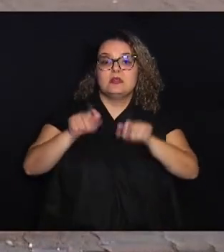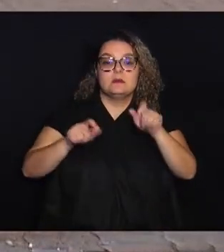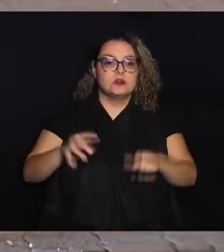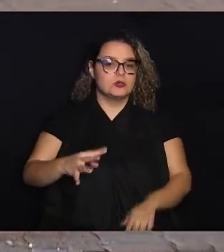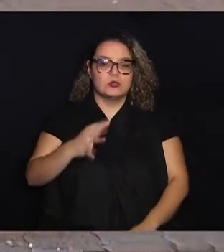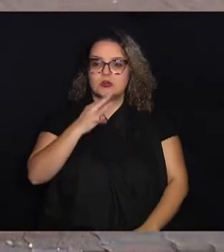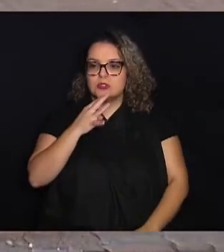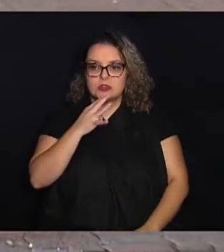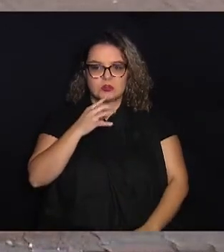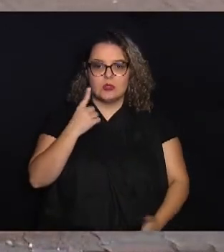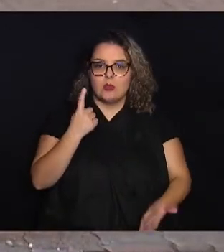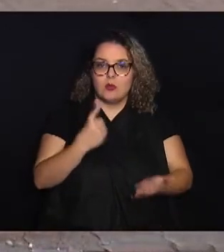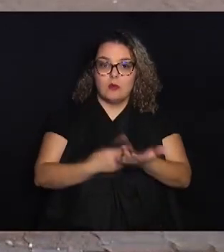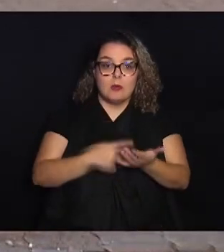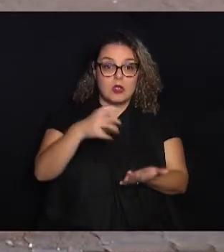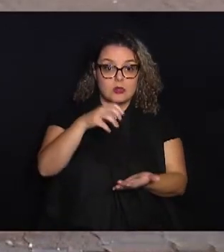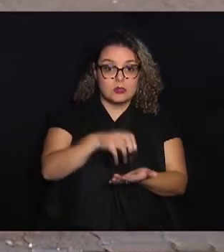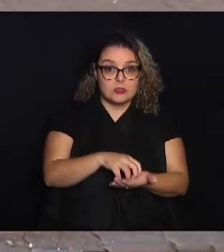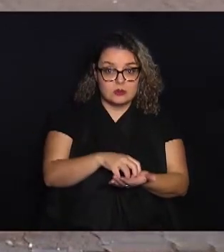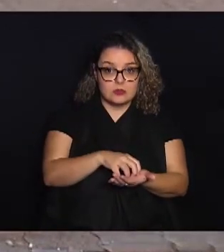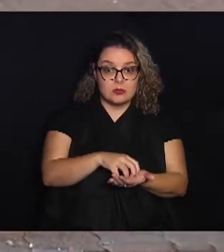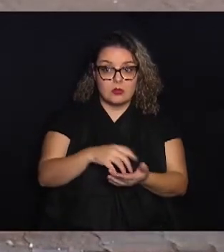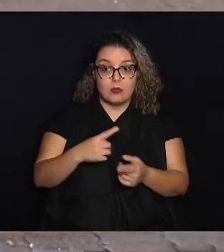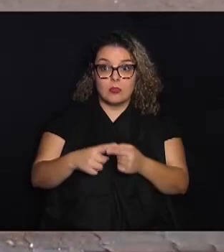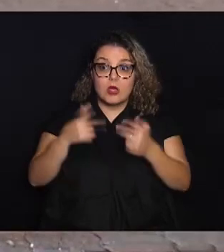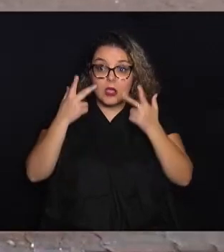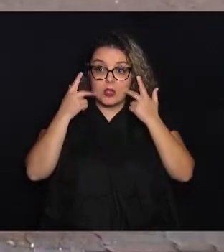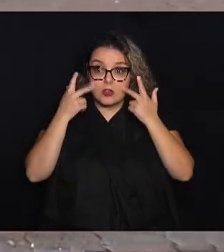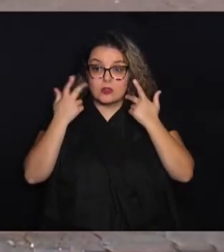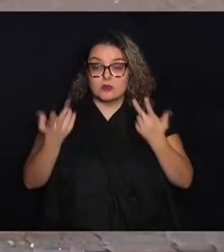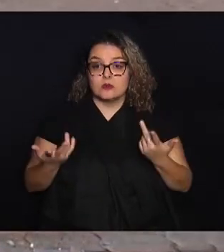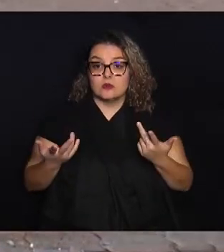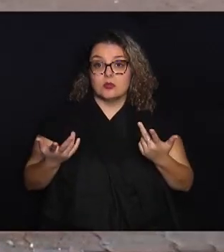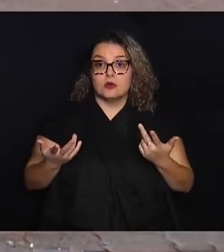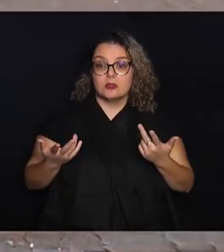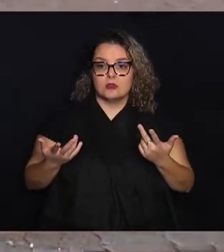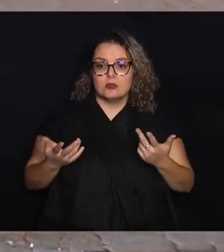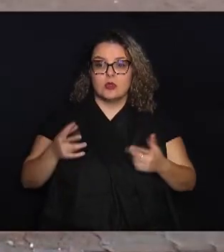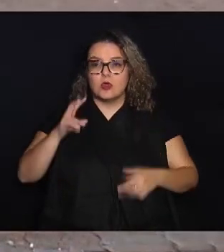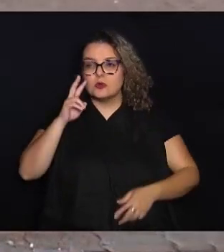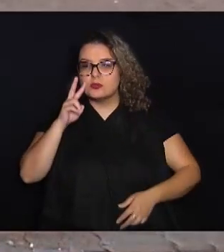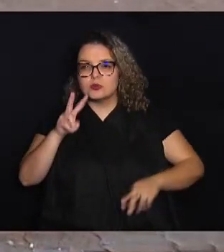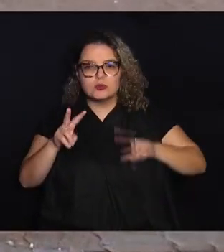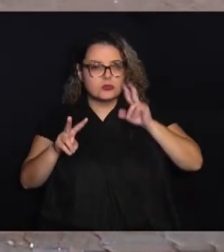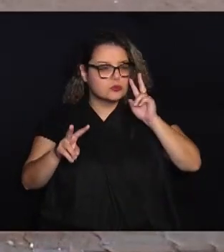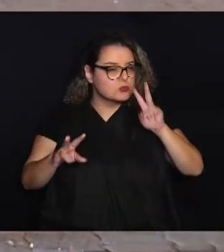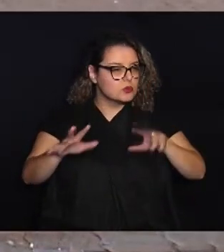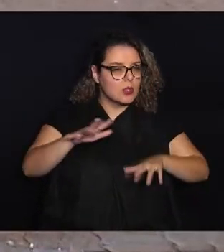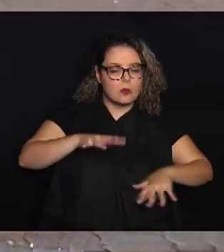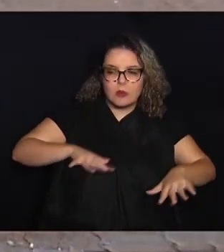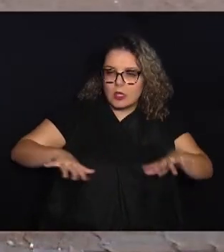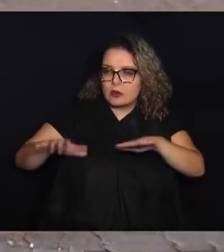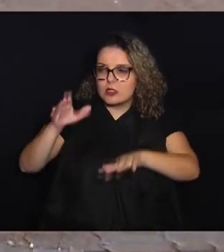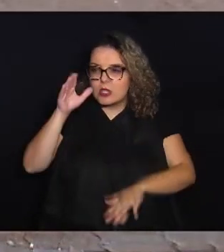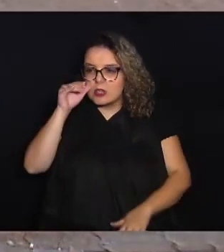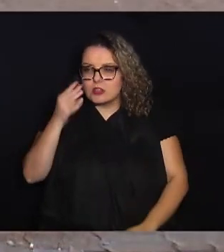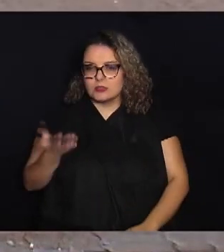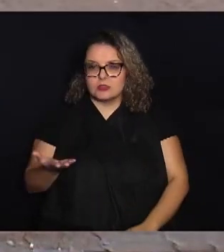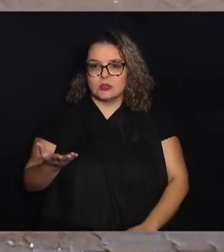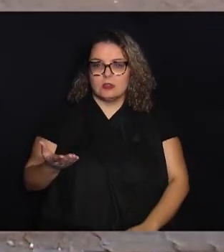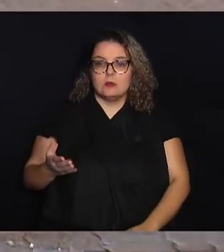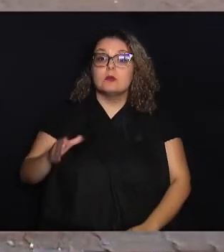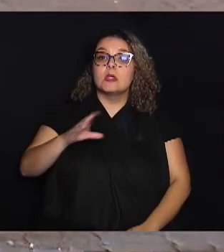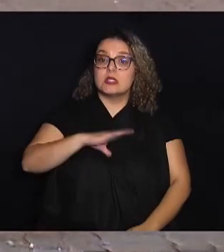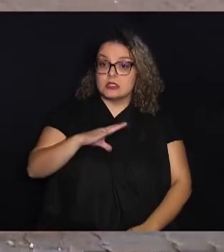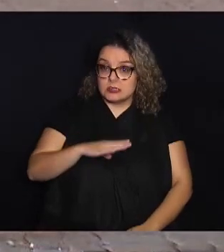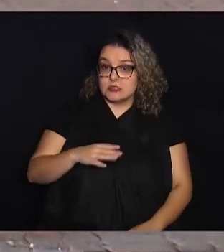conhece o Marco Zero da cidade, porque é natural, a gente começa a olhar com esses olhos de curiosidade para as cidades que a gente